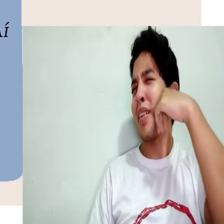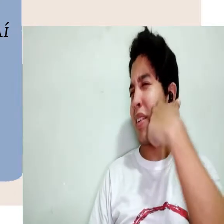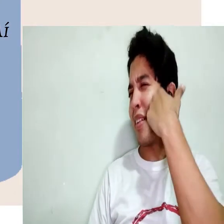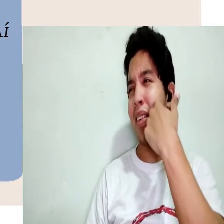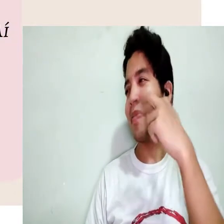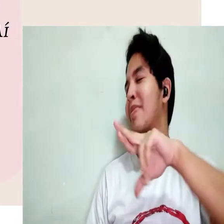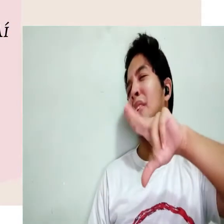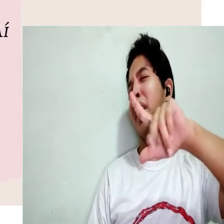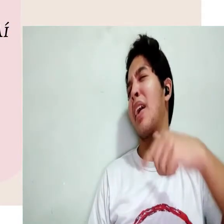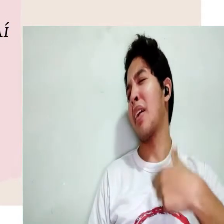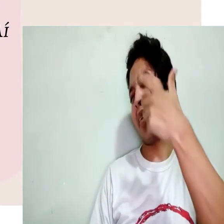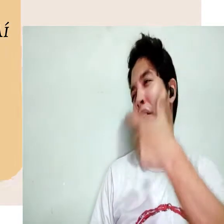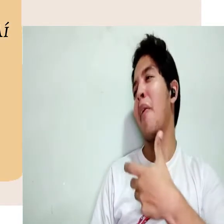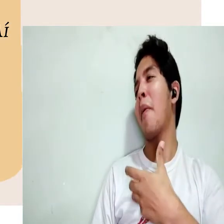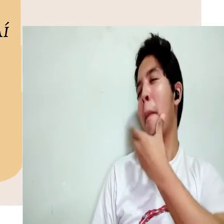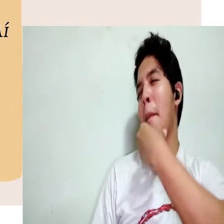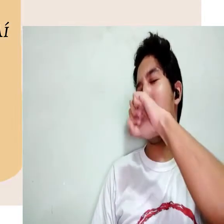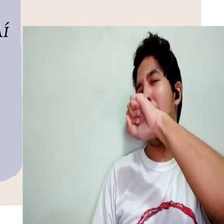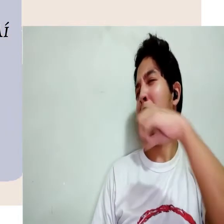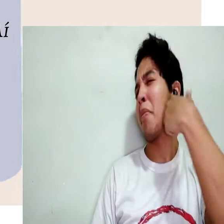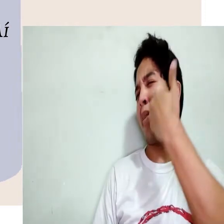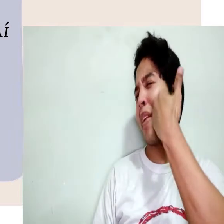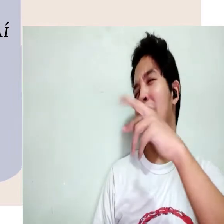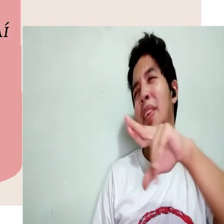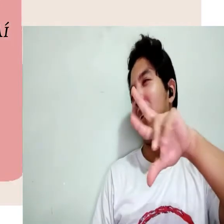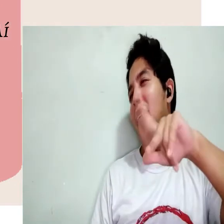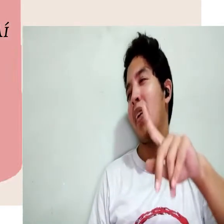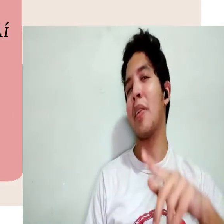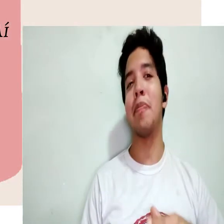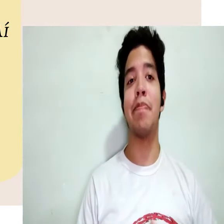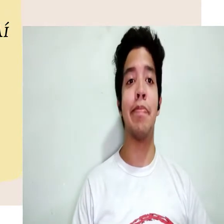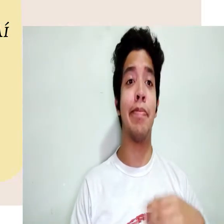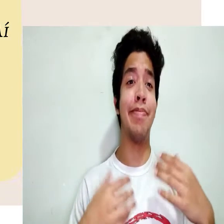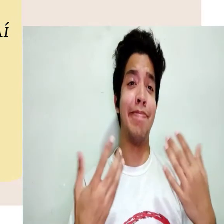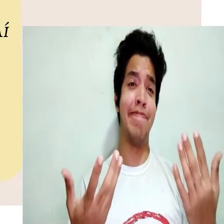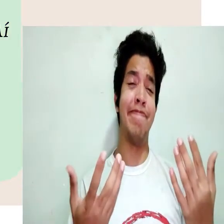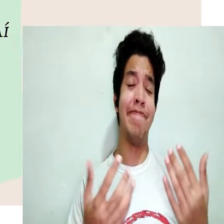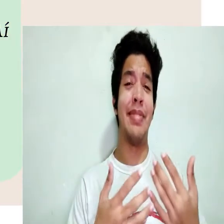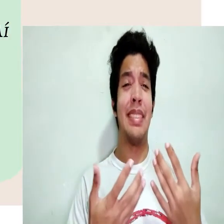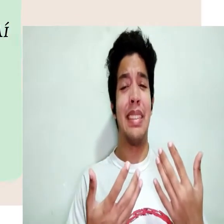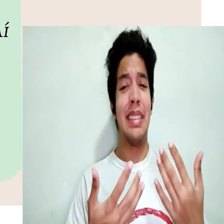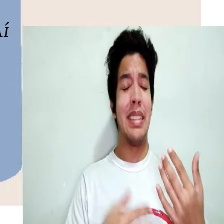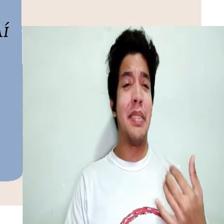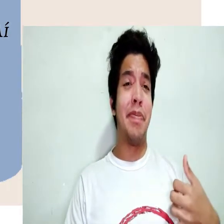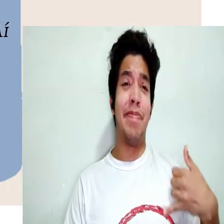não é. Eu vou só te fazer um carinho. Eu sou teu pai. Eu não tenho maldade com você, não." Ou seja,